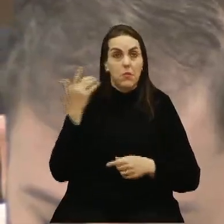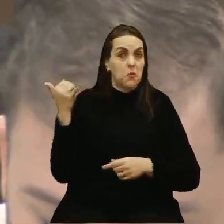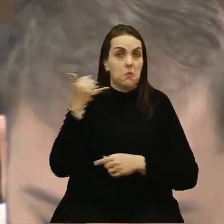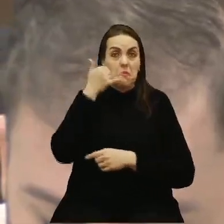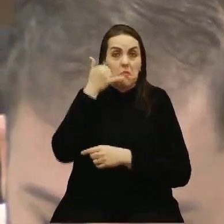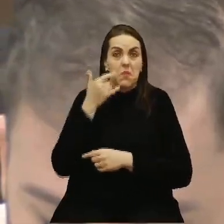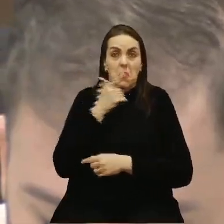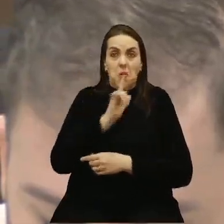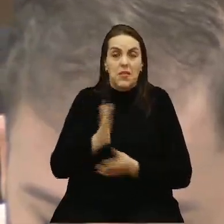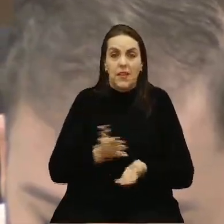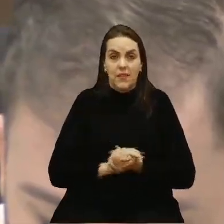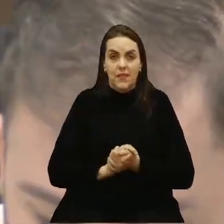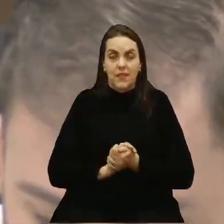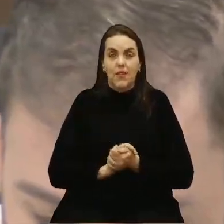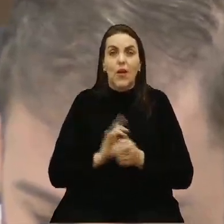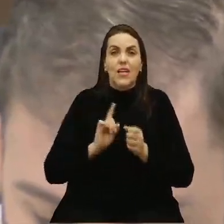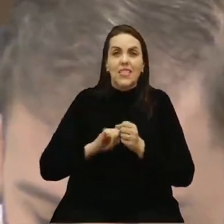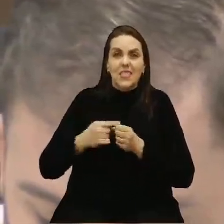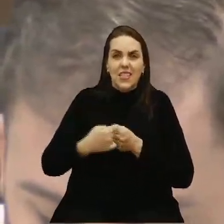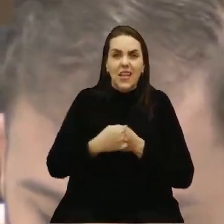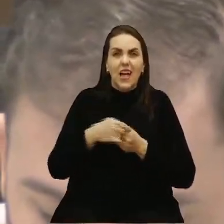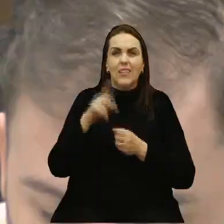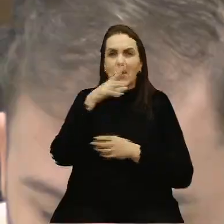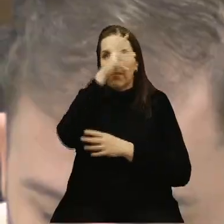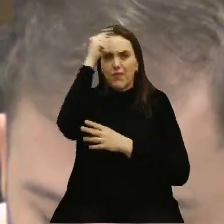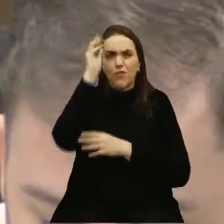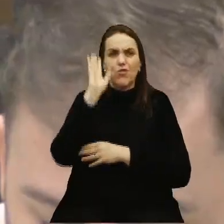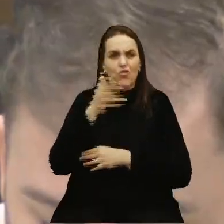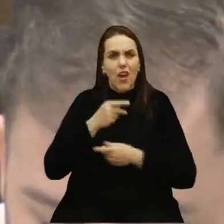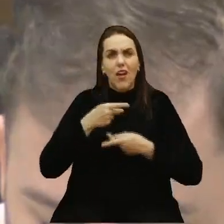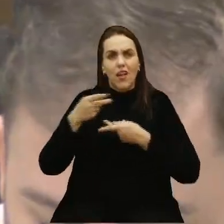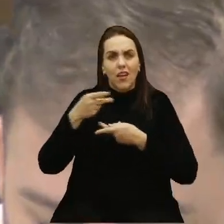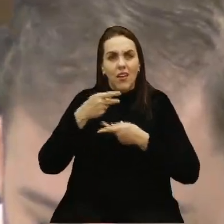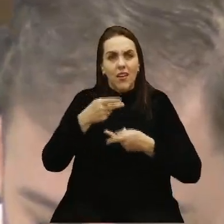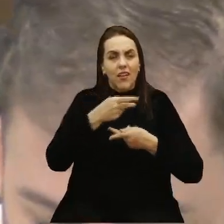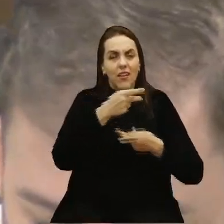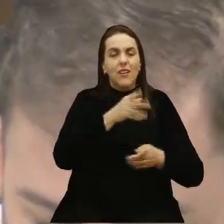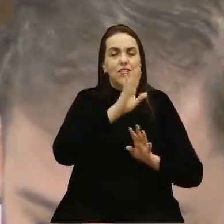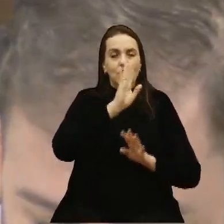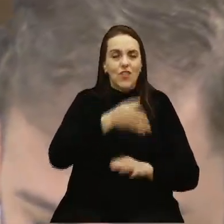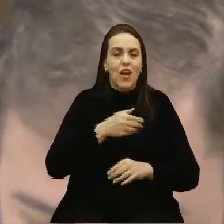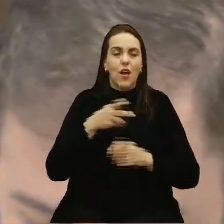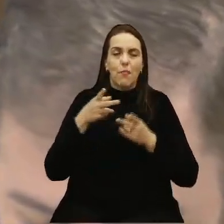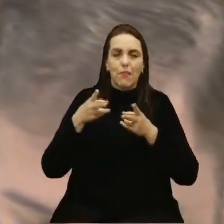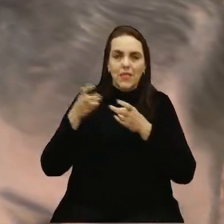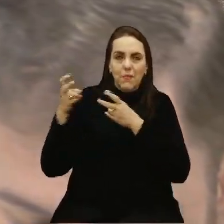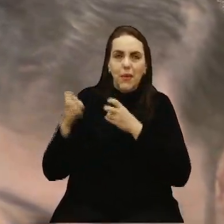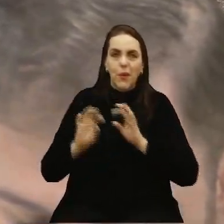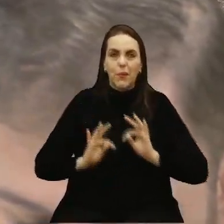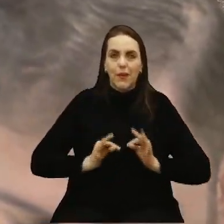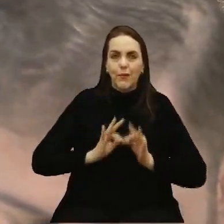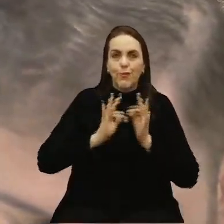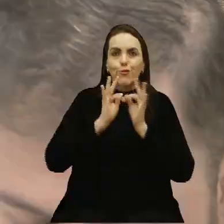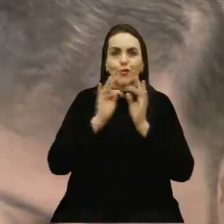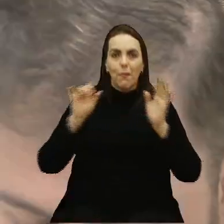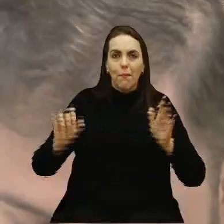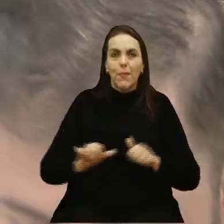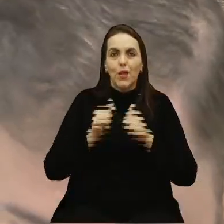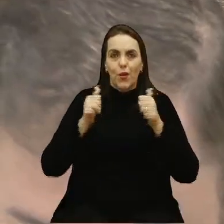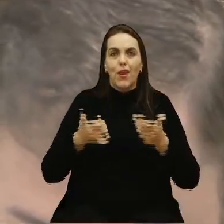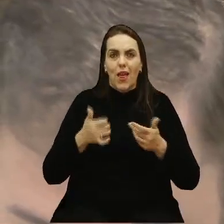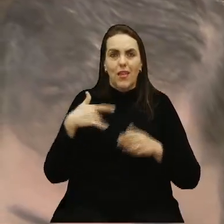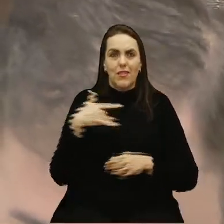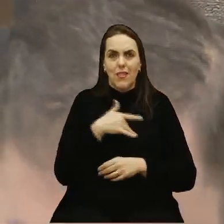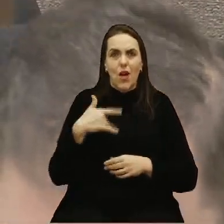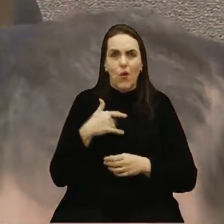ligação. Então, quantas cidades que a prefeitura mesmo já visitou e verificou tecnologias para que melhore a questão da